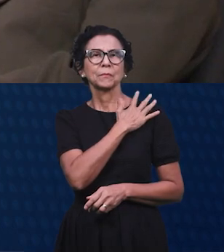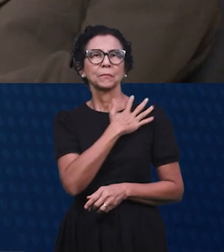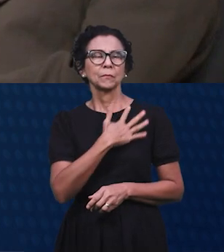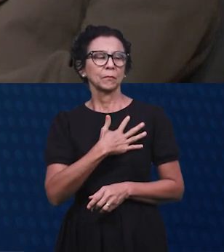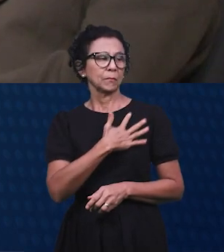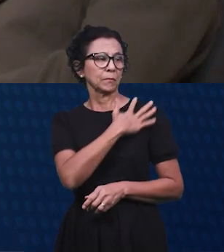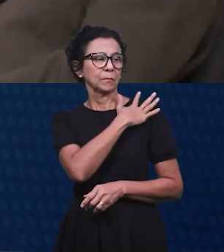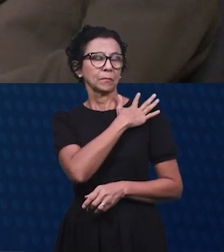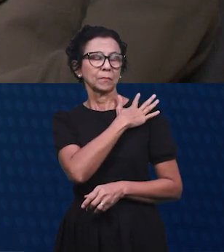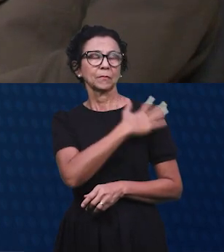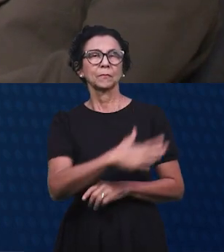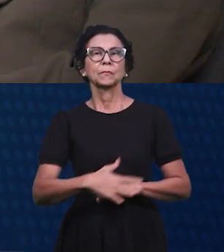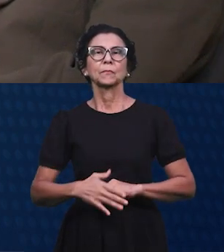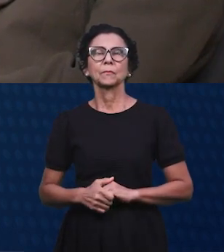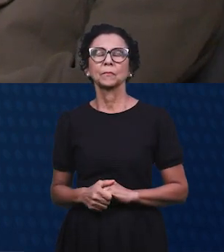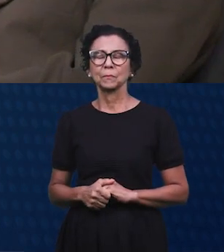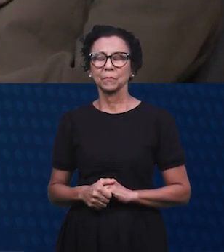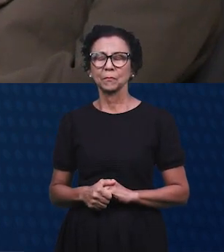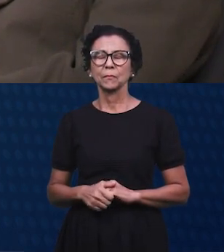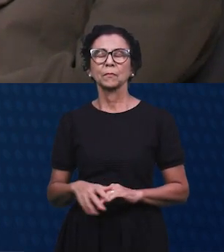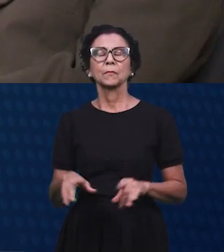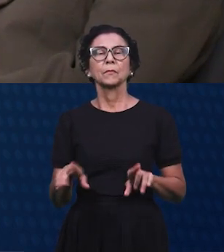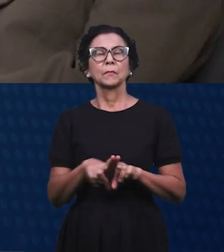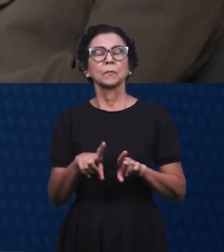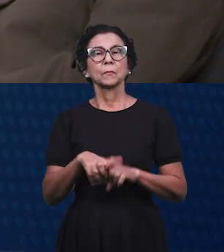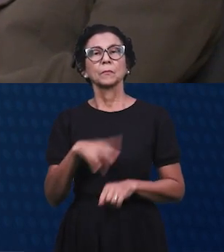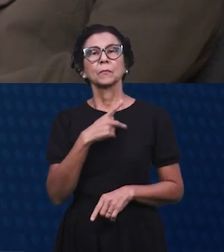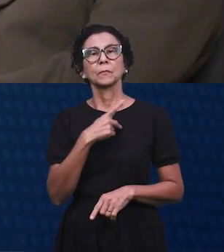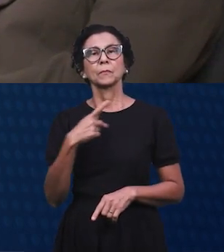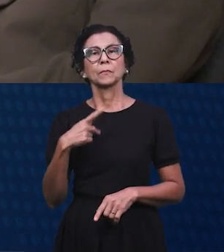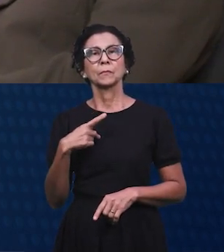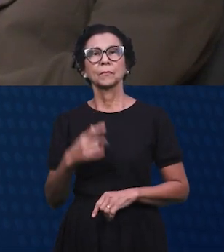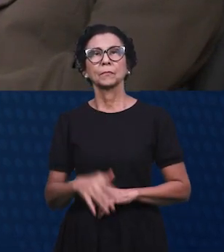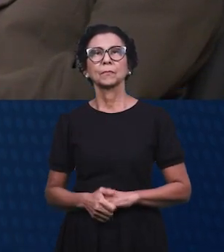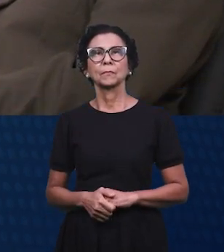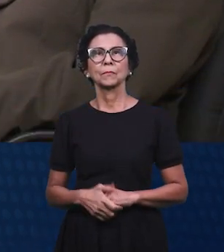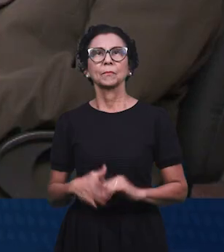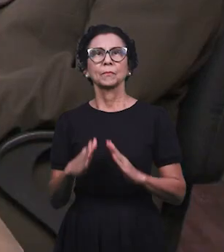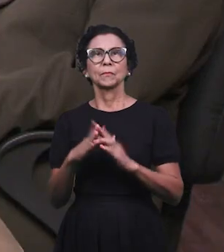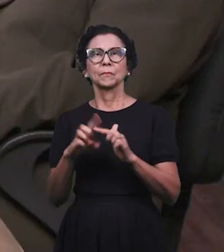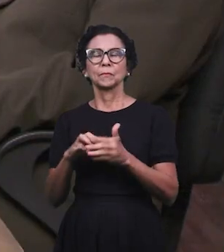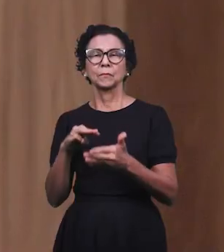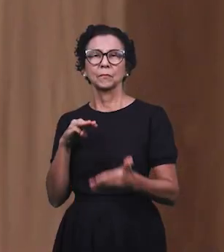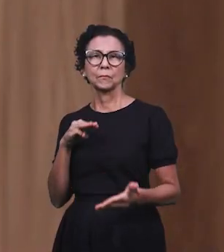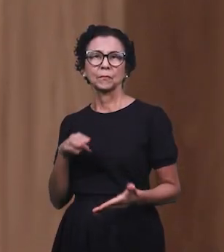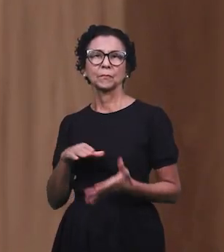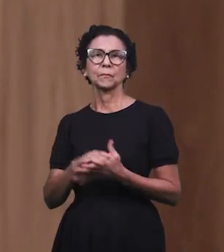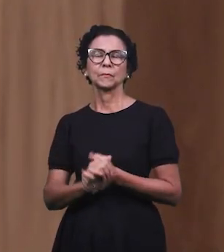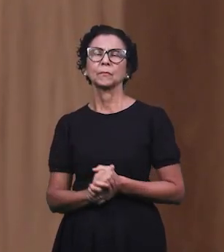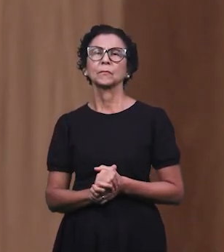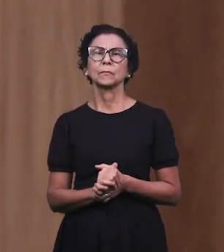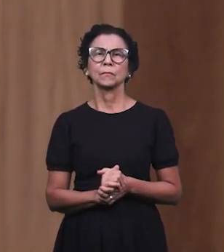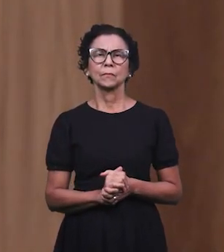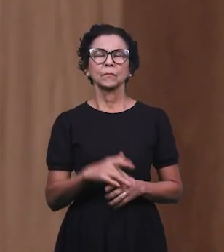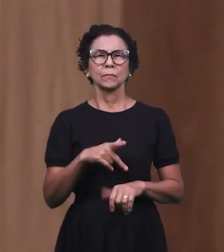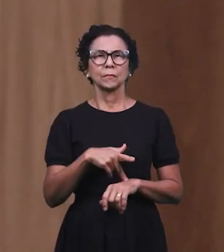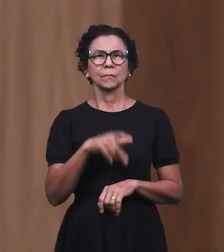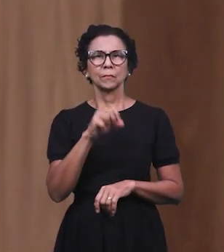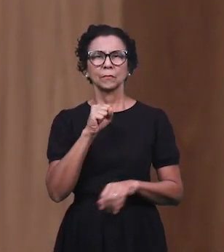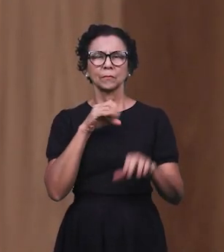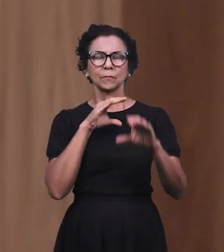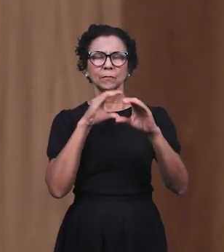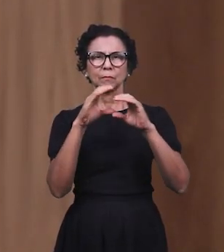O Major Wellington Guilherme da Silva, pastor também da Igreja Cristã Maranata, major da Força Aérea Brasileira, graduado em